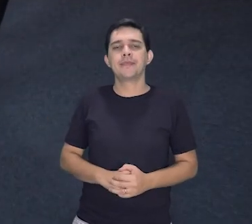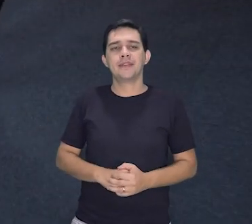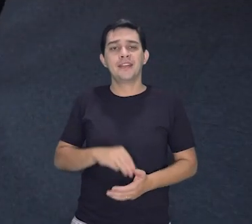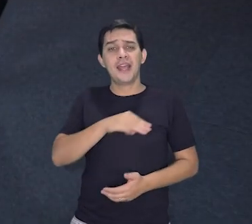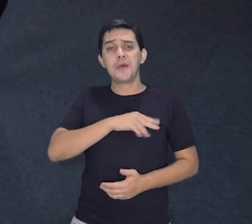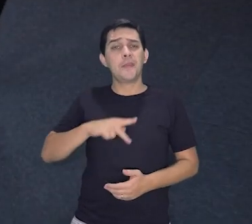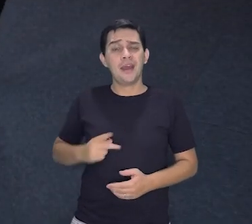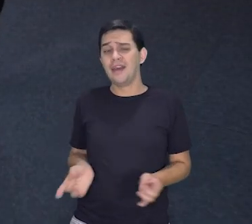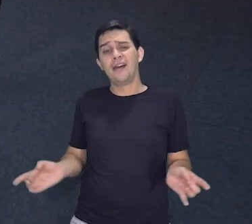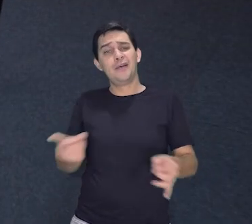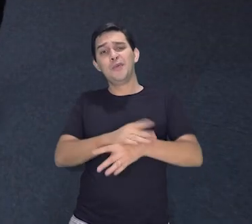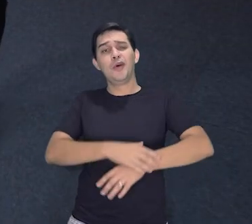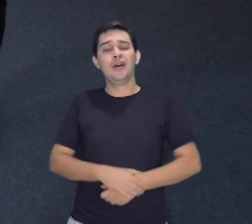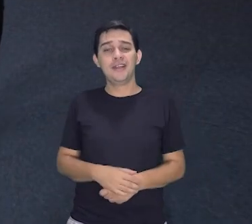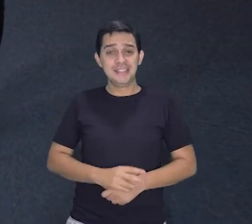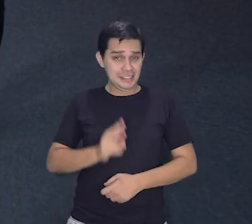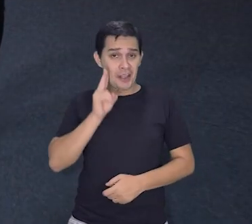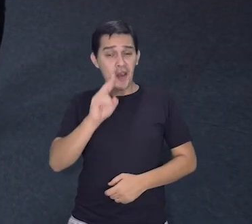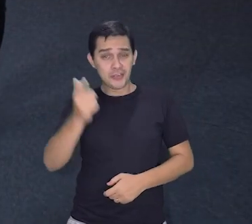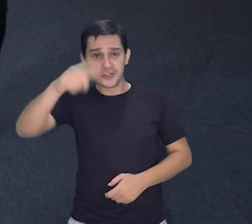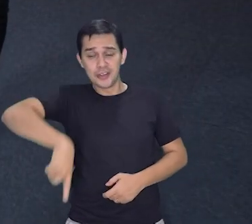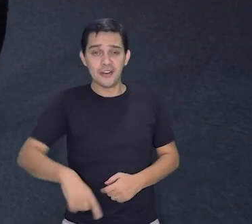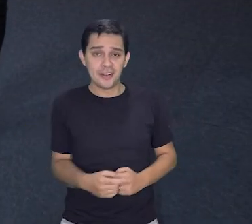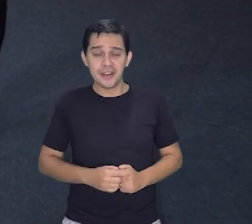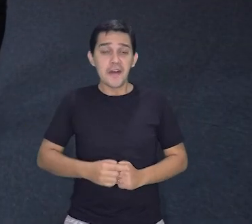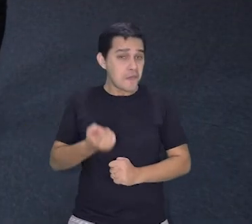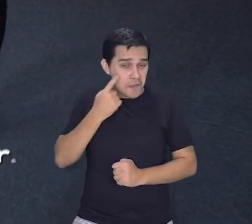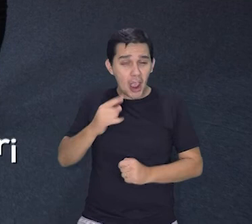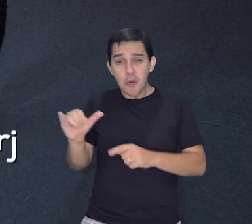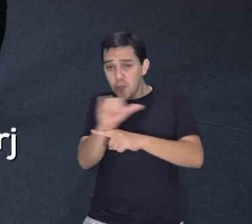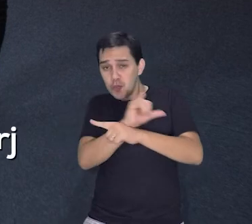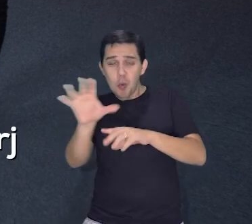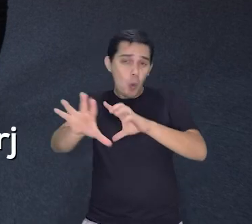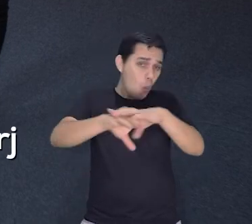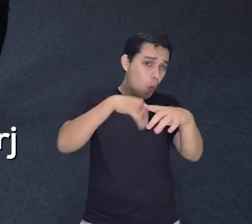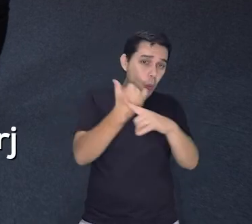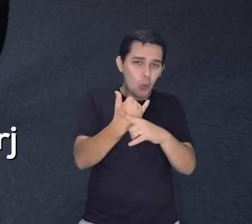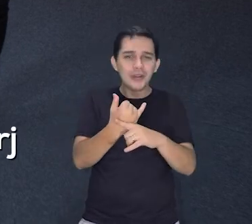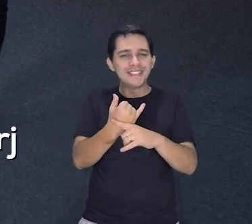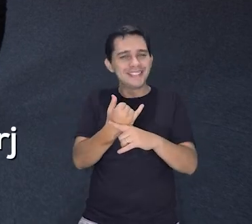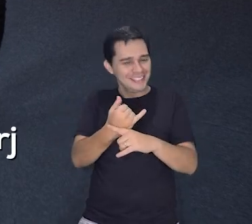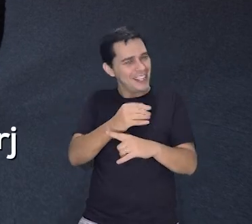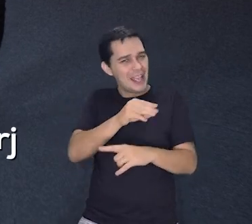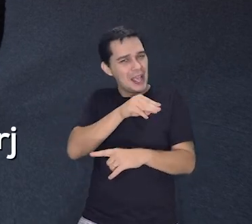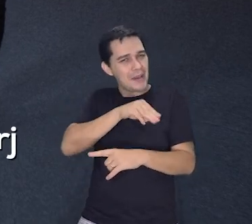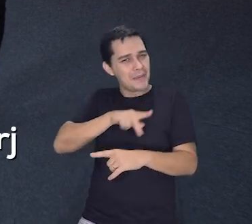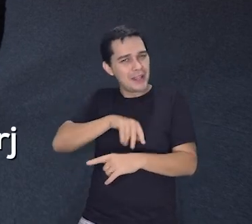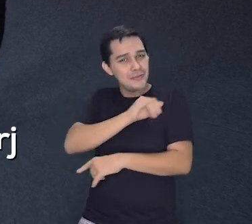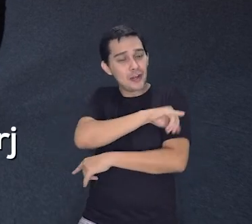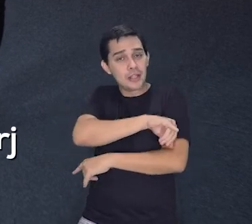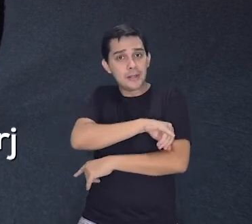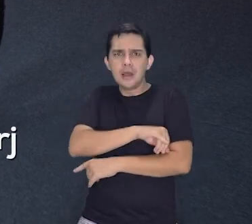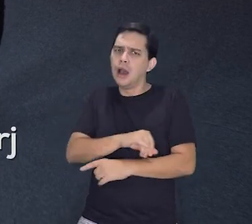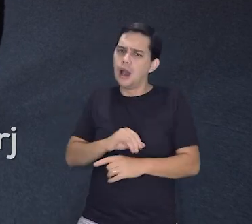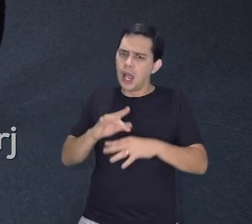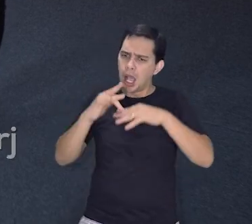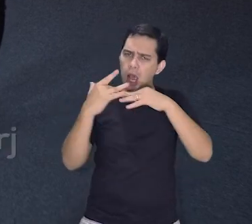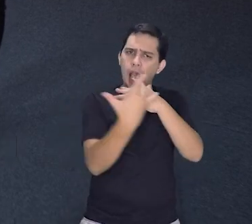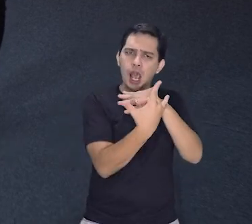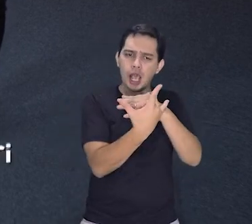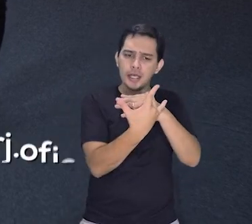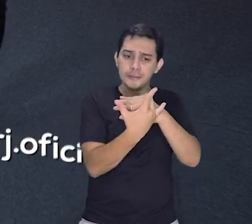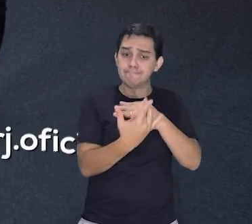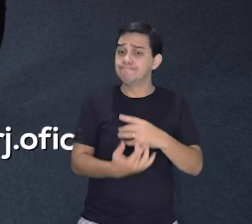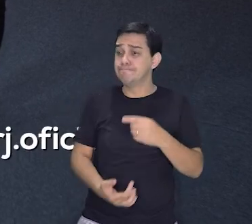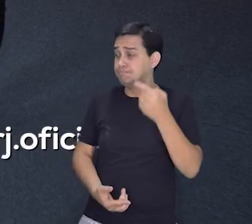Cidadão fica por aqui. Para rever este programa, acompanhe o canal MPRJ Oficial no YouTube. E não deixe de nos seguir nas nossas redes sociais,